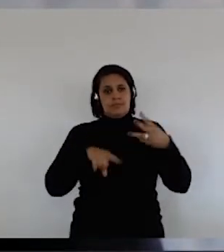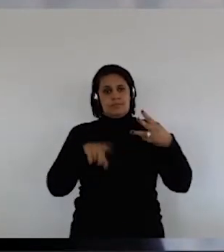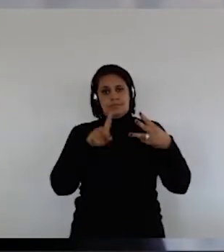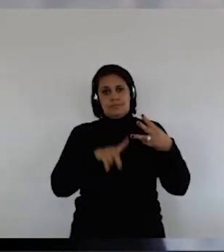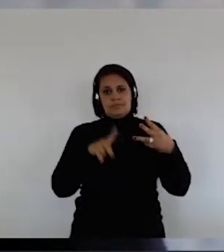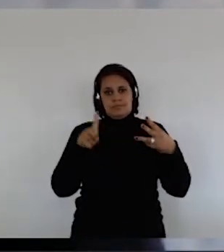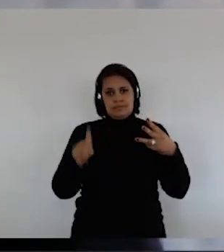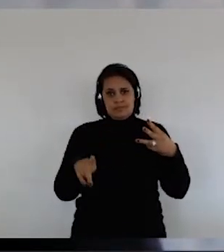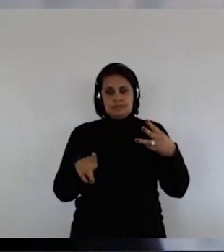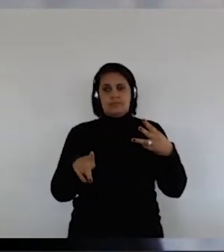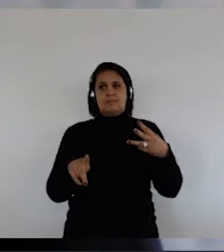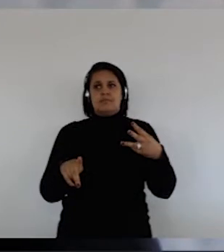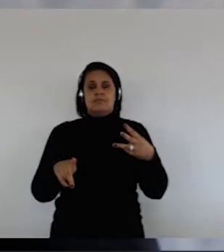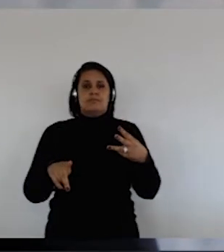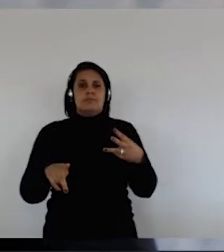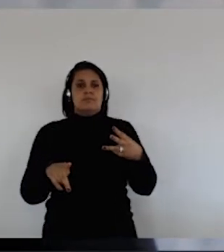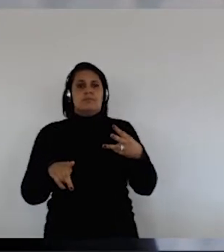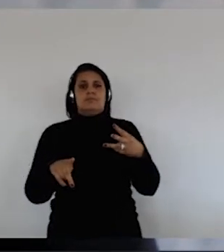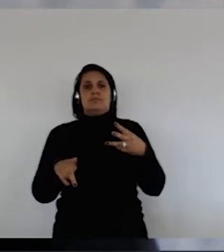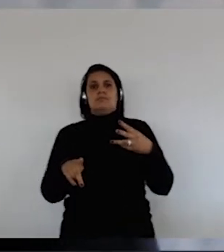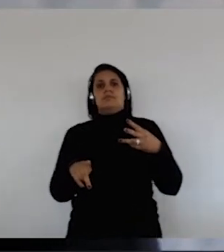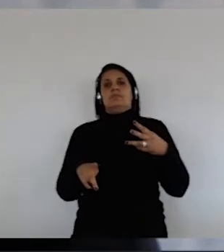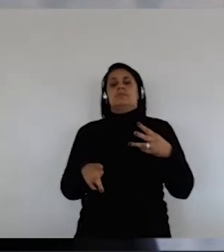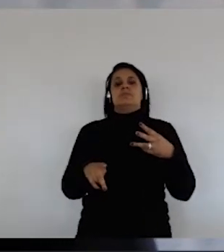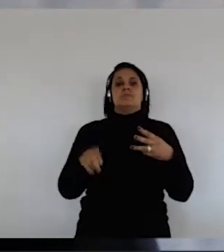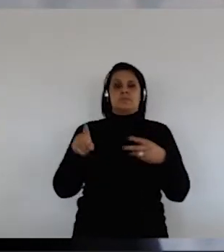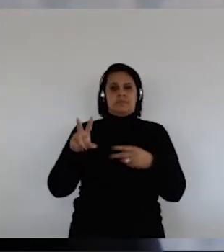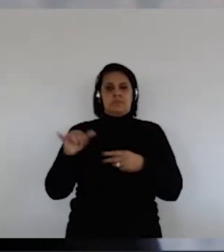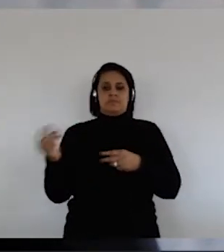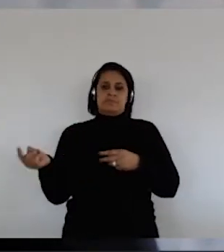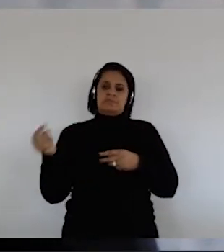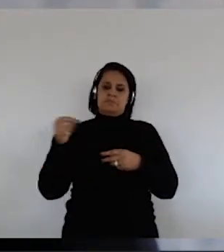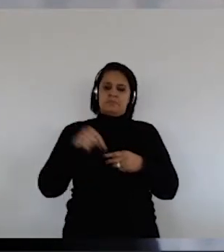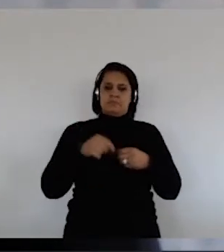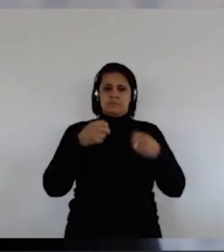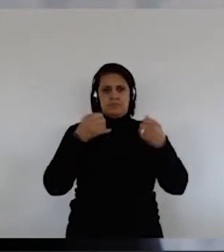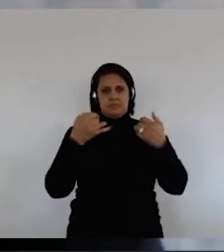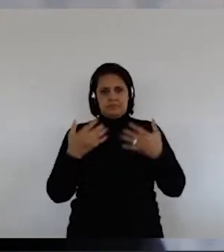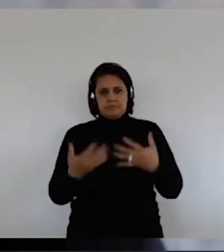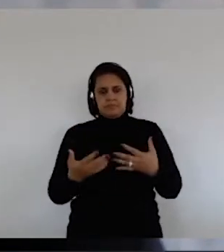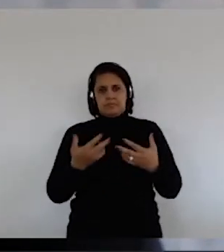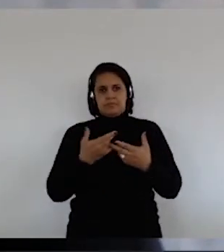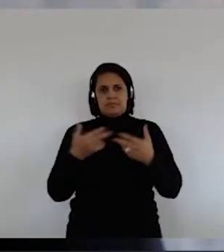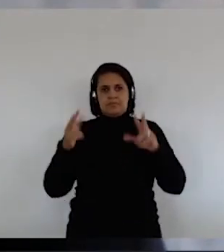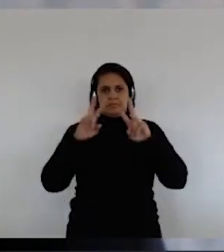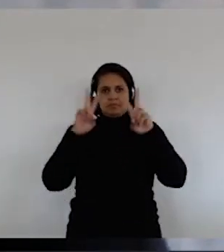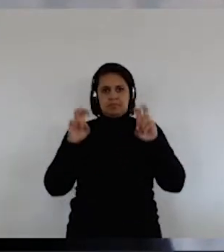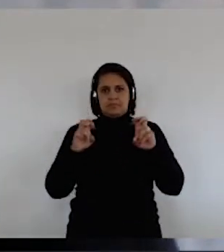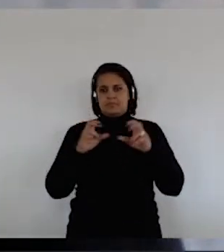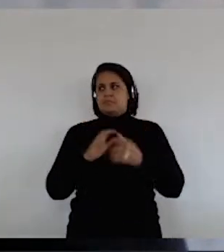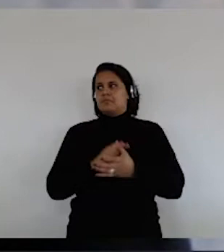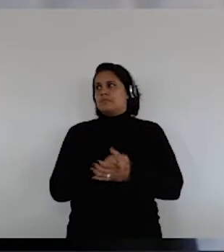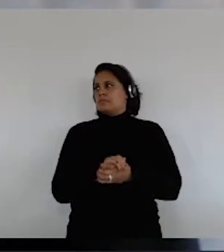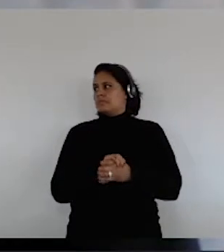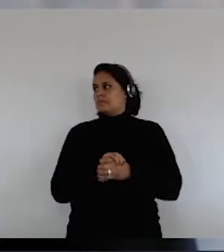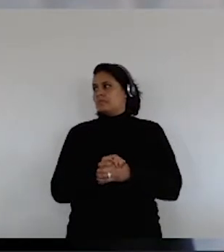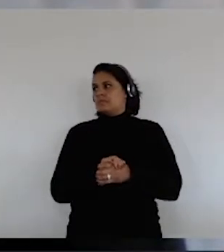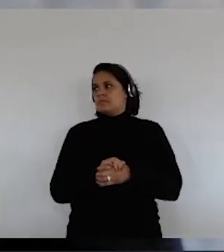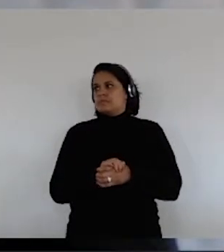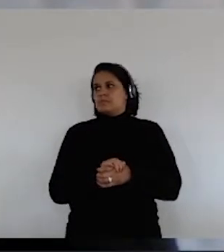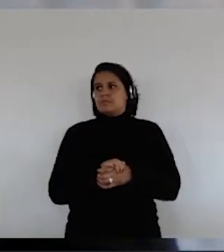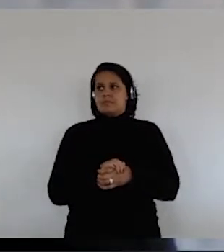grandes processualistas, que irão nos brindar com suas falas ao longo da manhã de hoje.